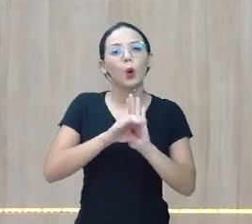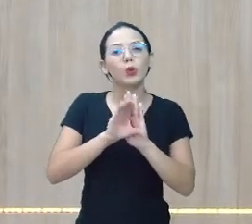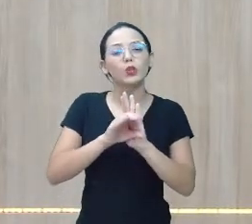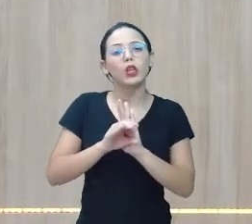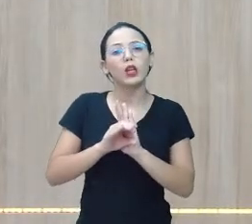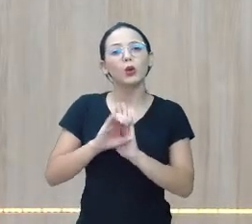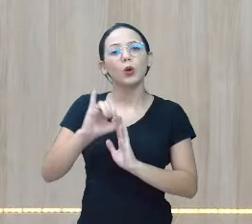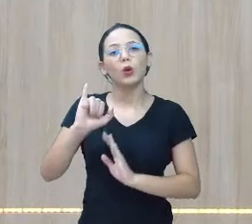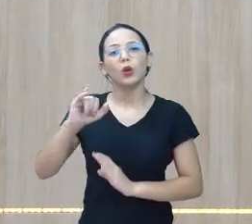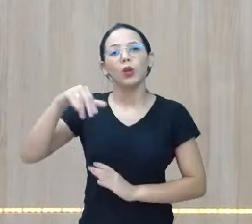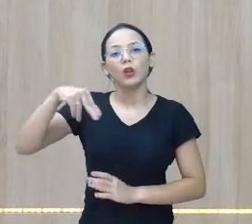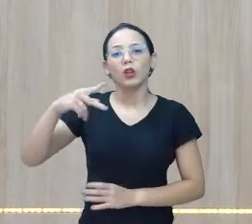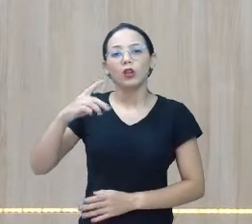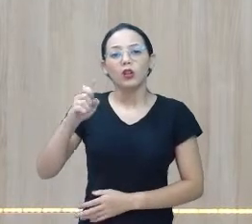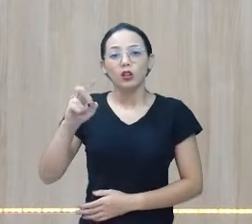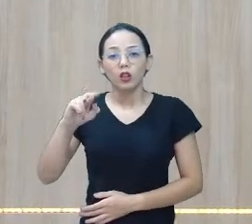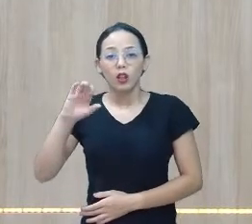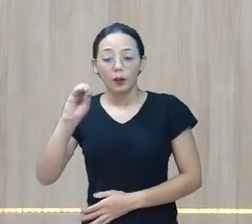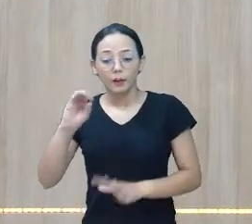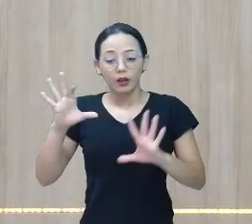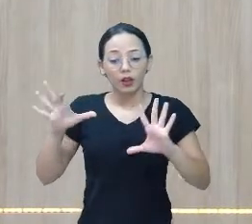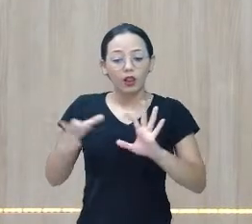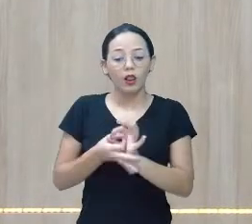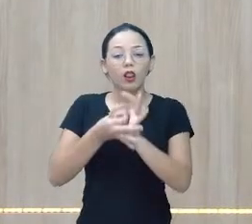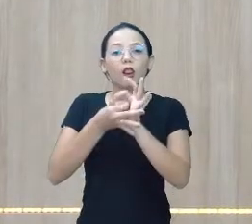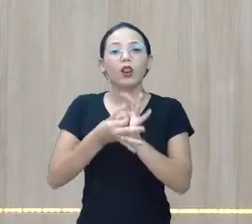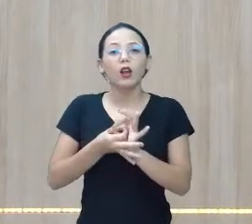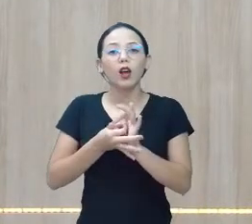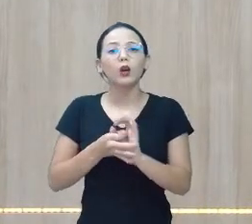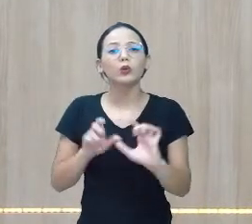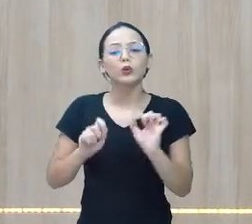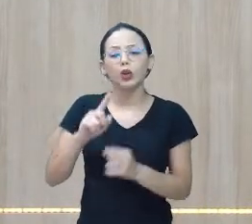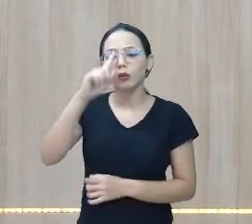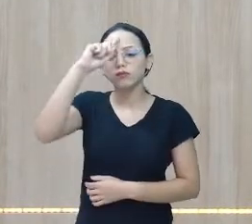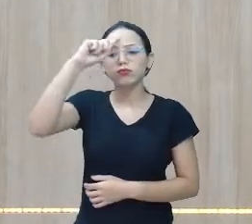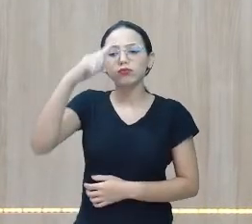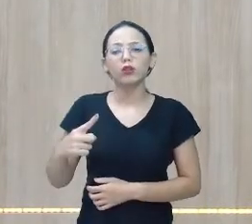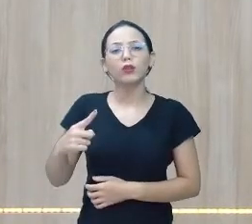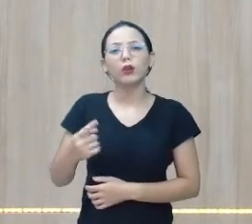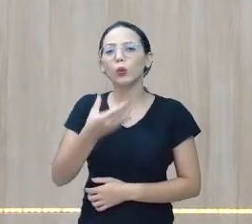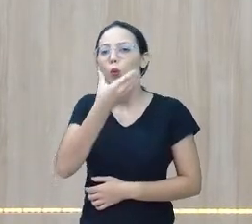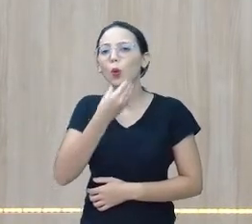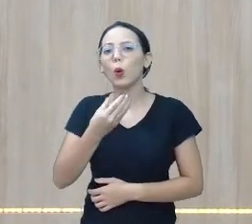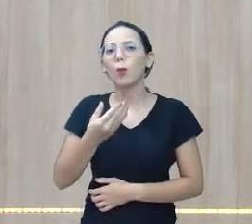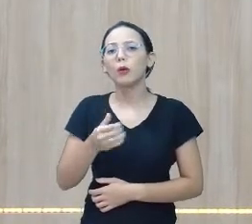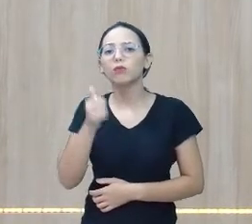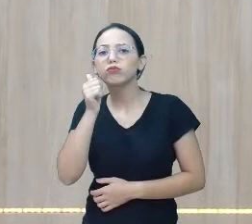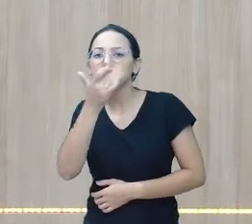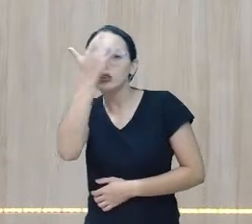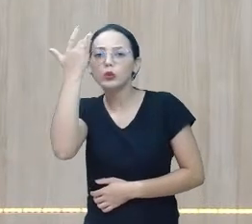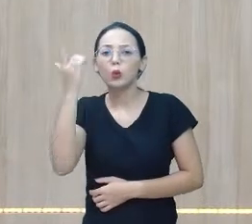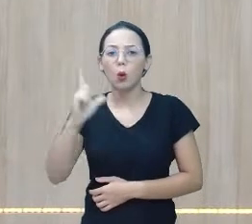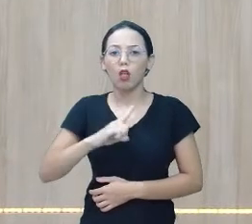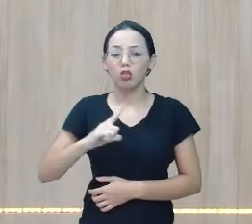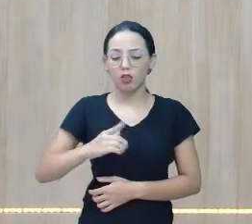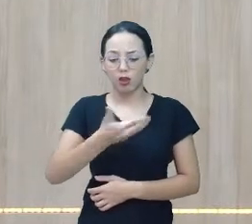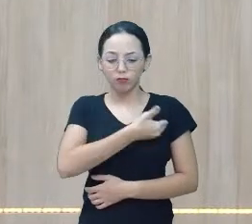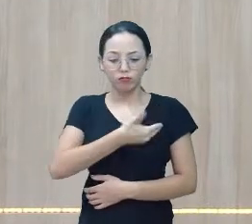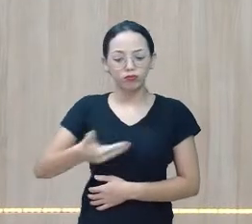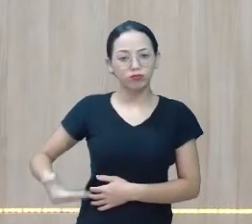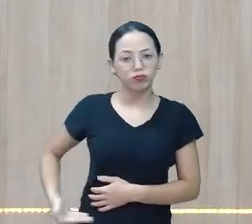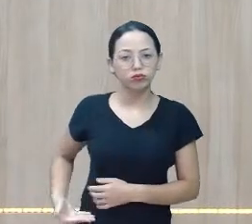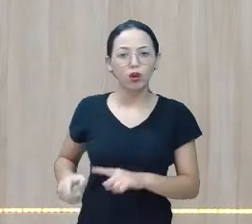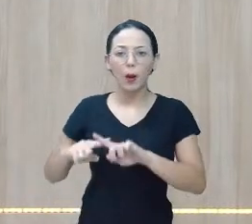império estava ligado à autoridade que o governante tinha sobre os seus súditos. Com o passar